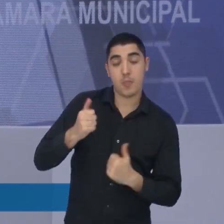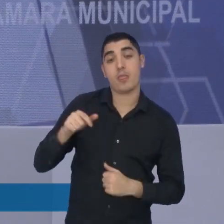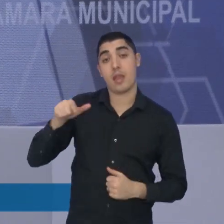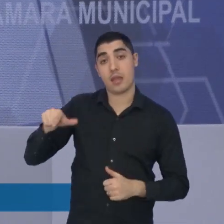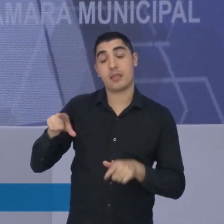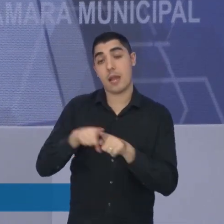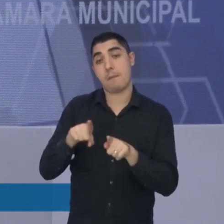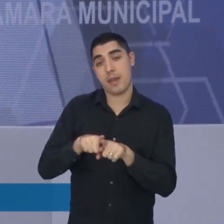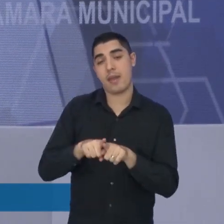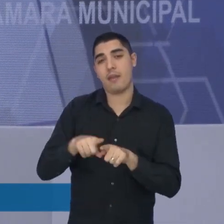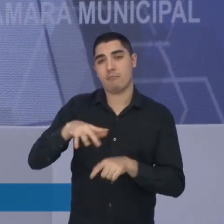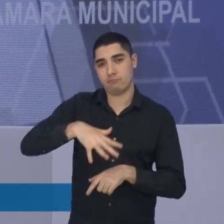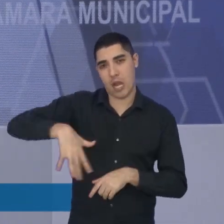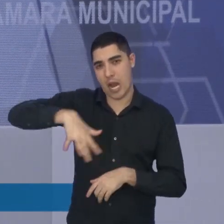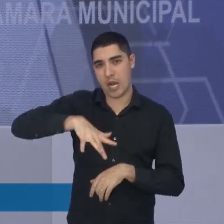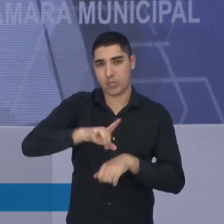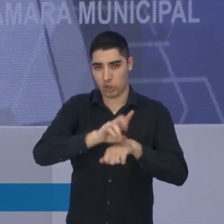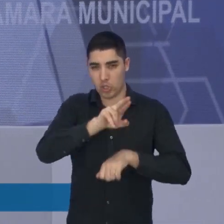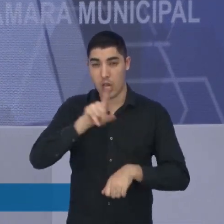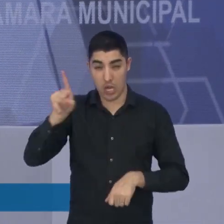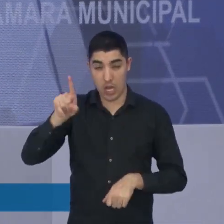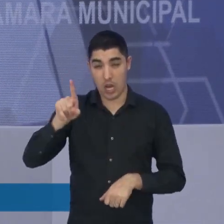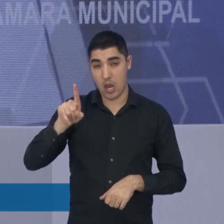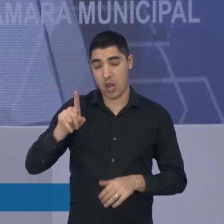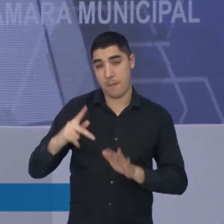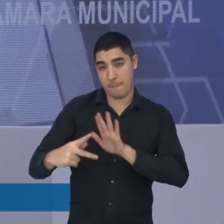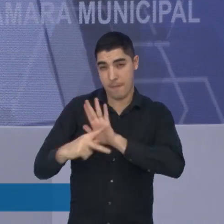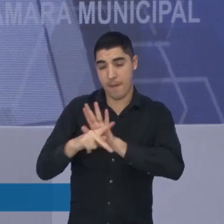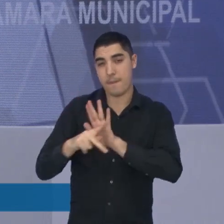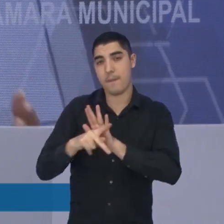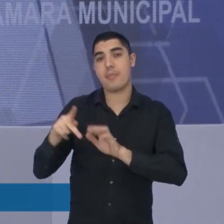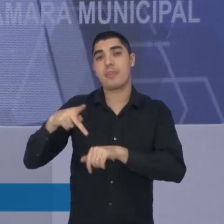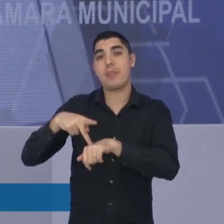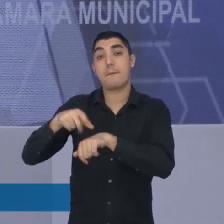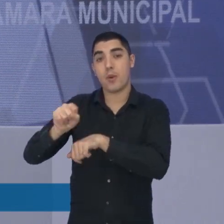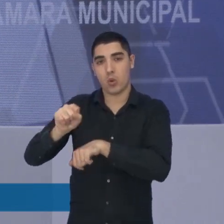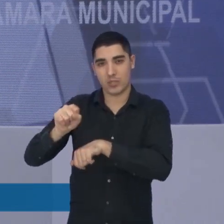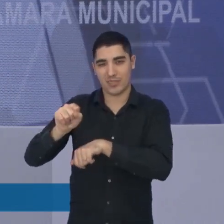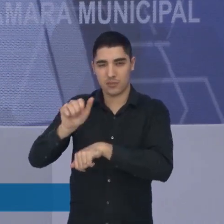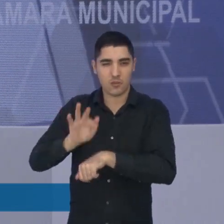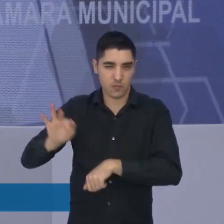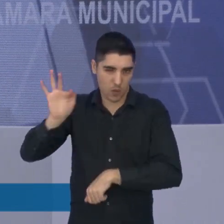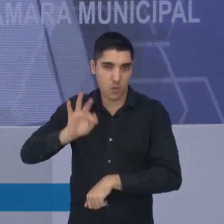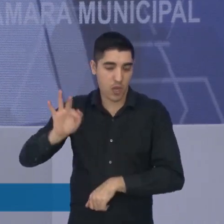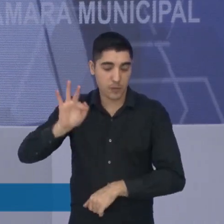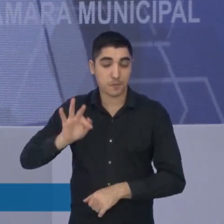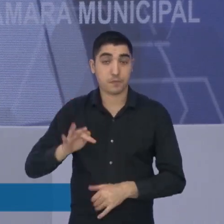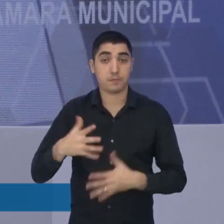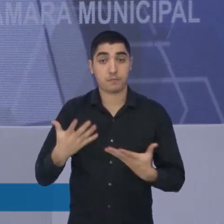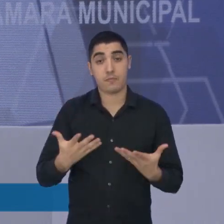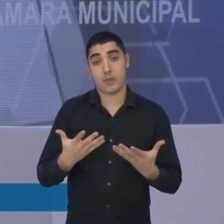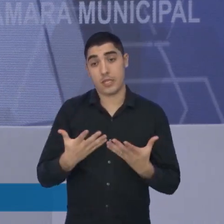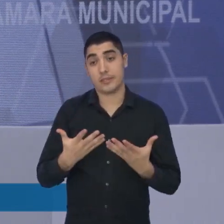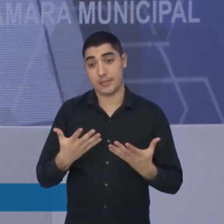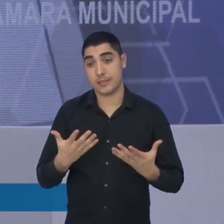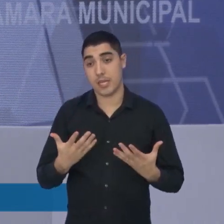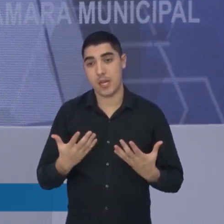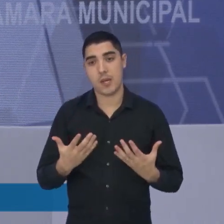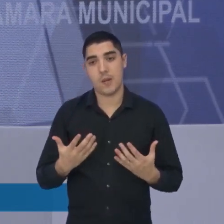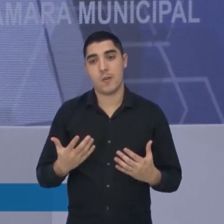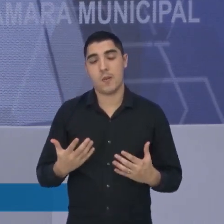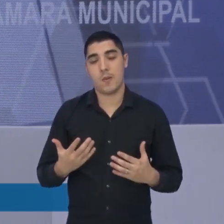na pós-graduação, quando em muitas, diria, circunstâncias e ocasiões